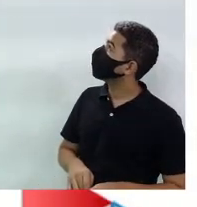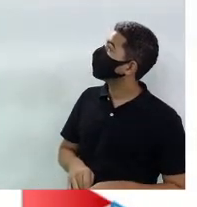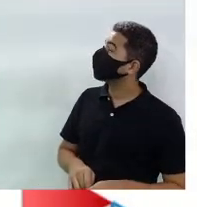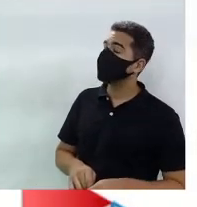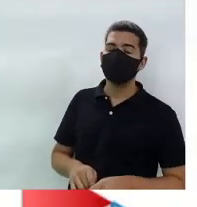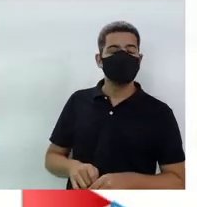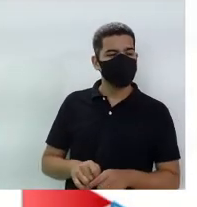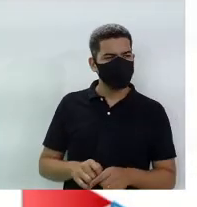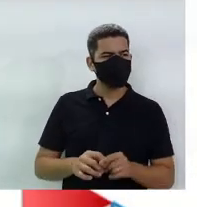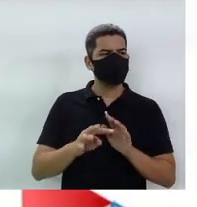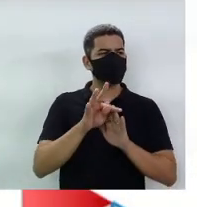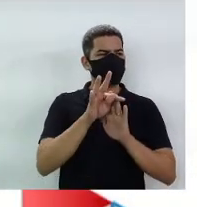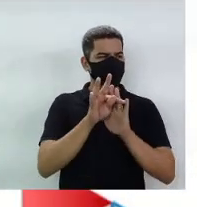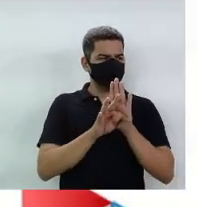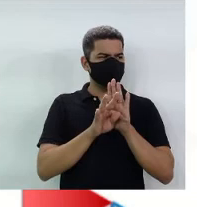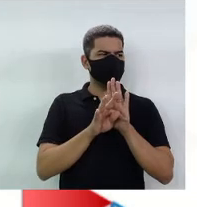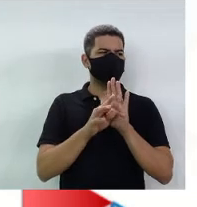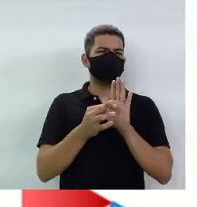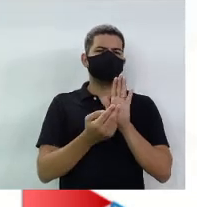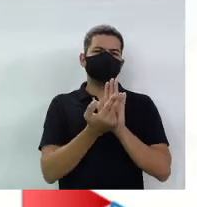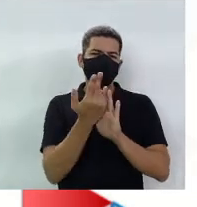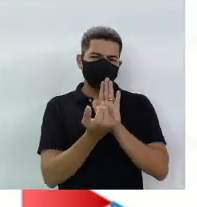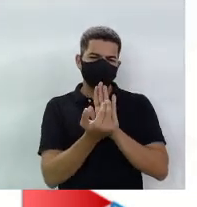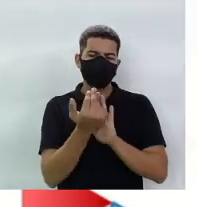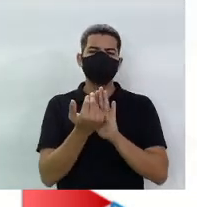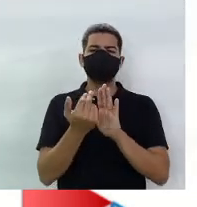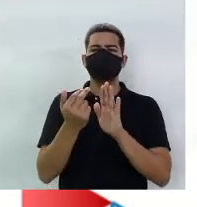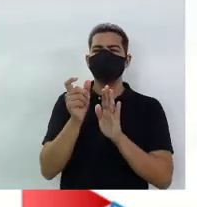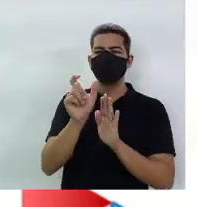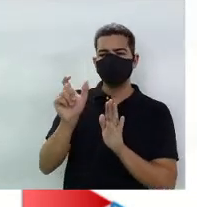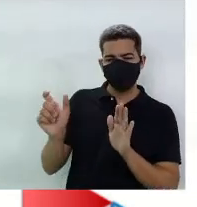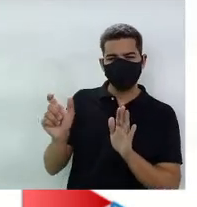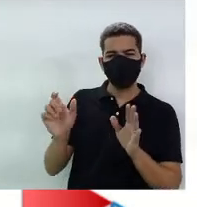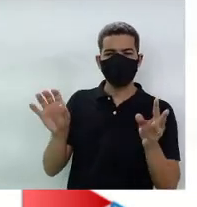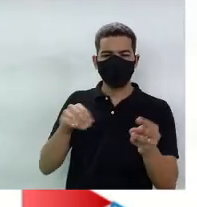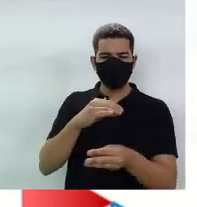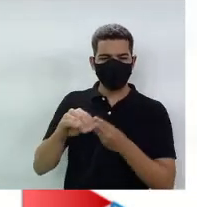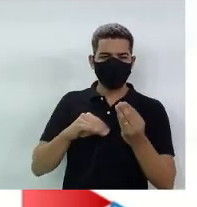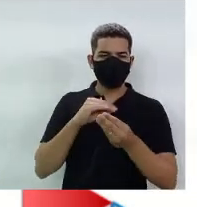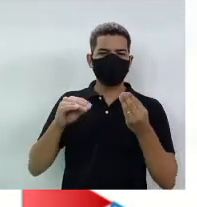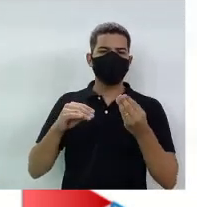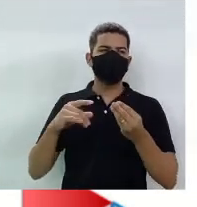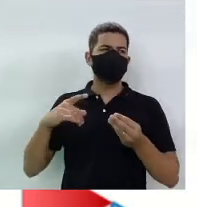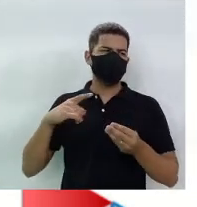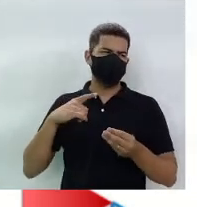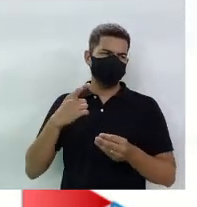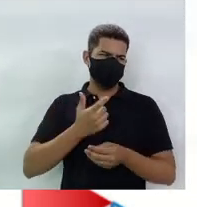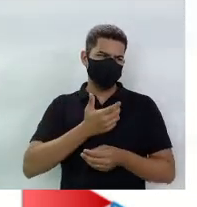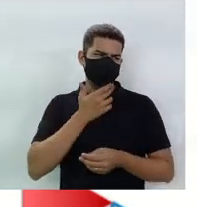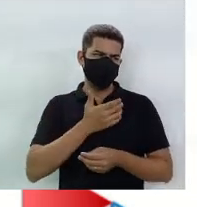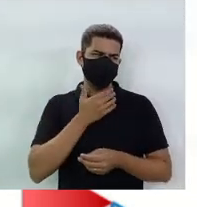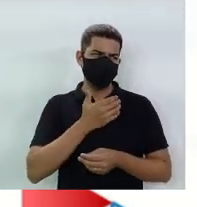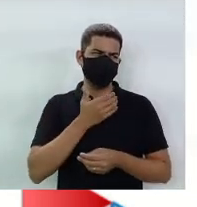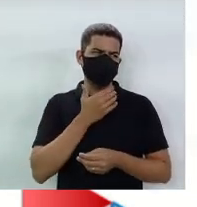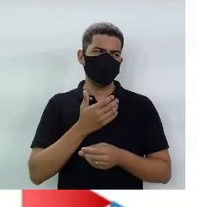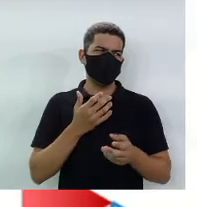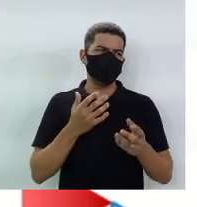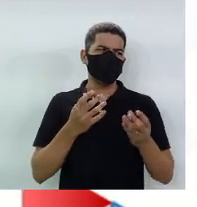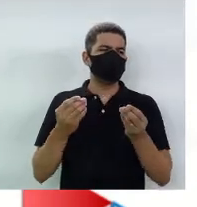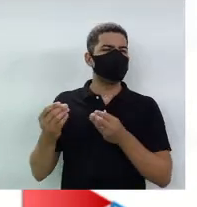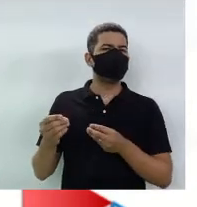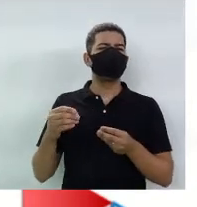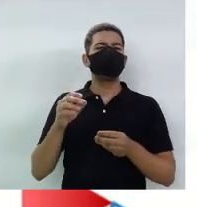os dois elementos, o verbal, o não verbal, o contexto de Natal, estão justamente